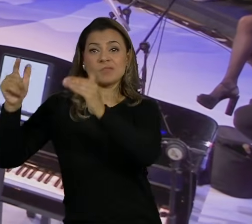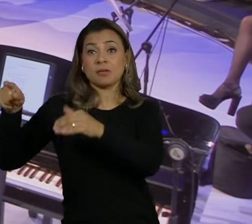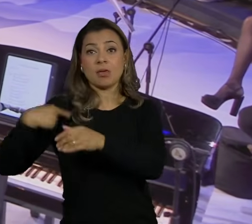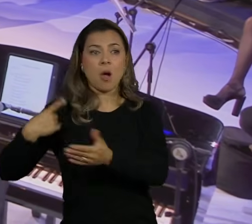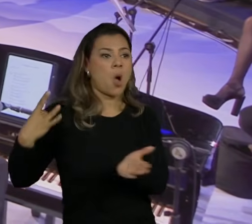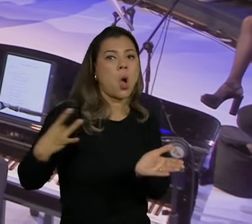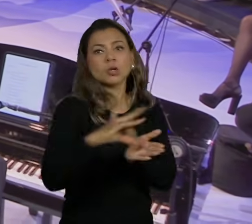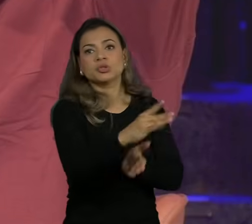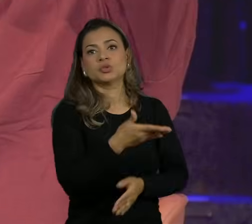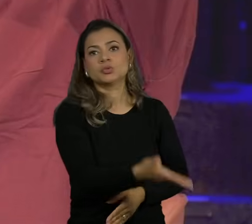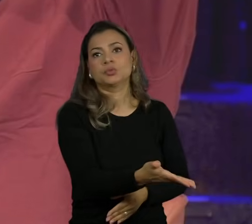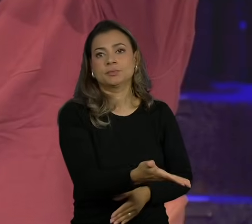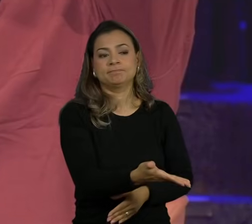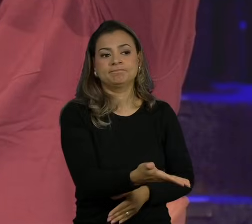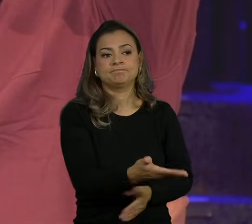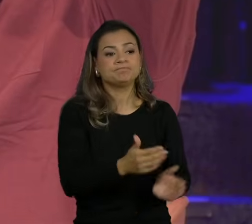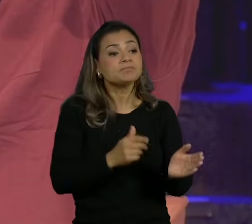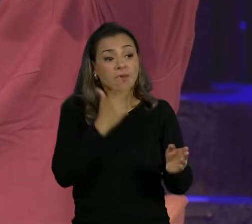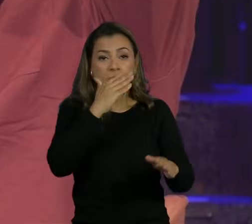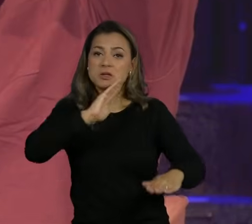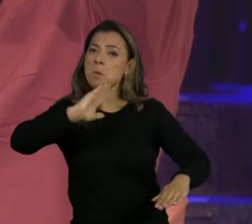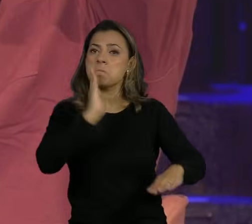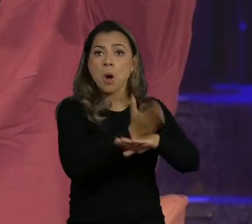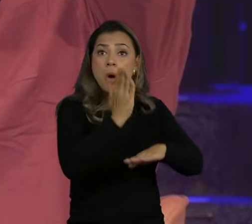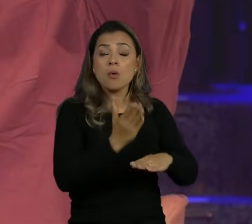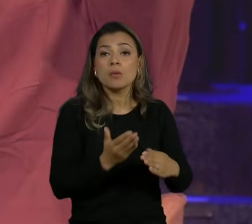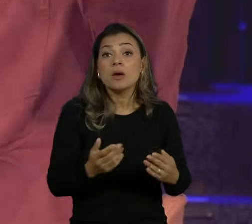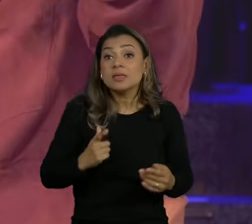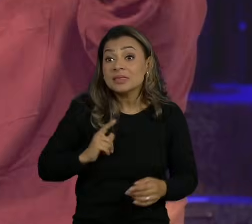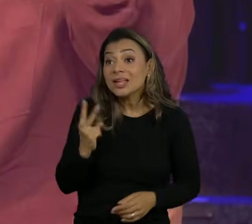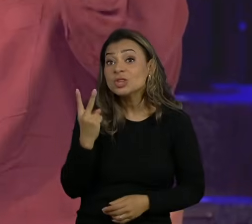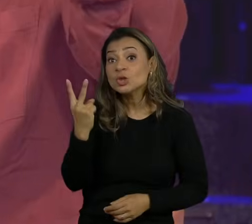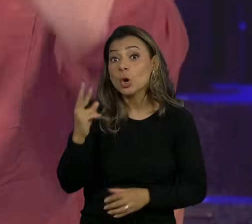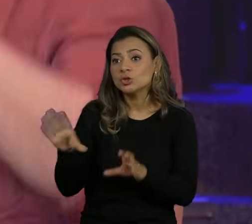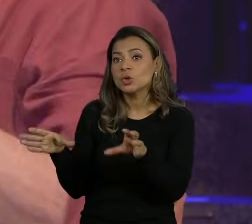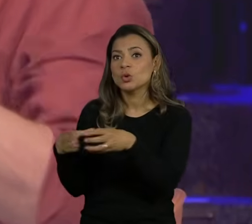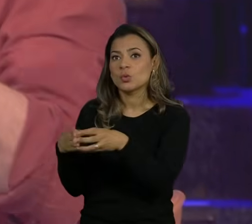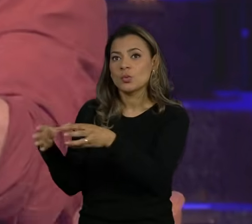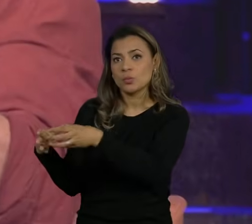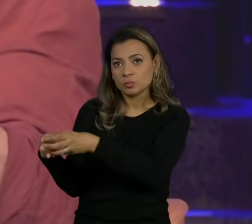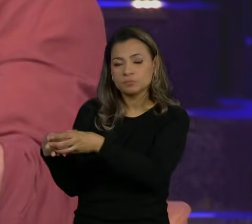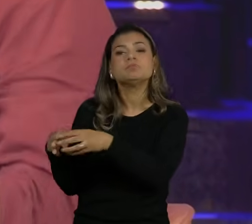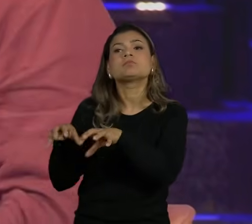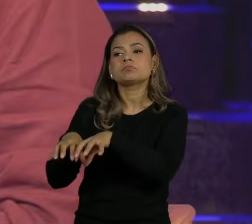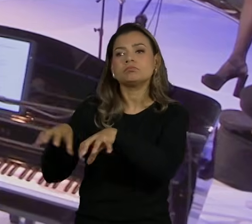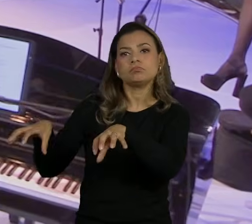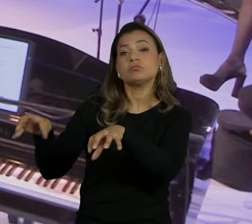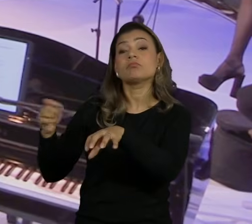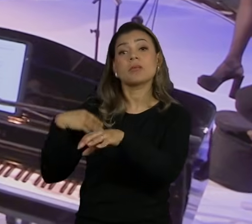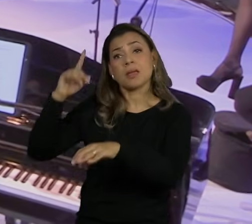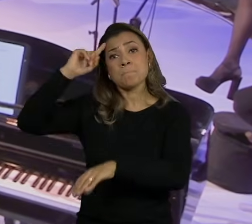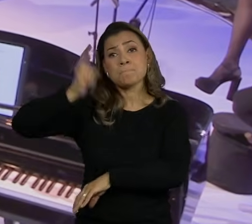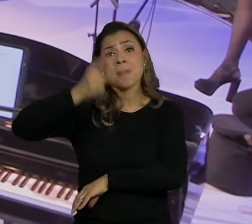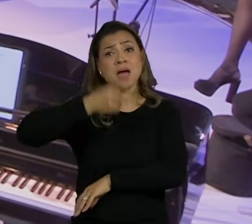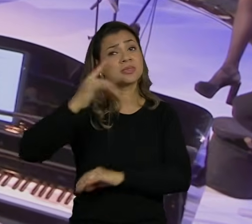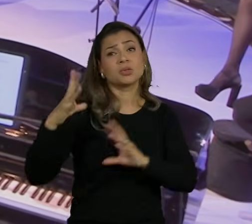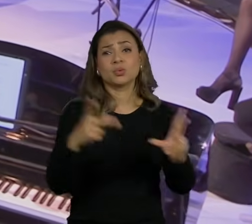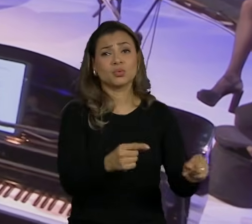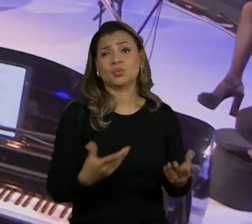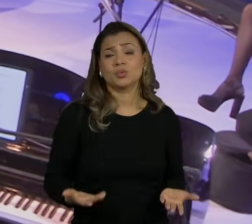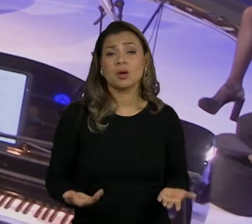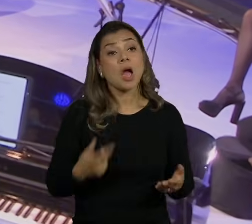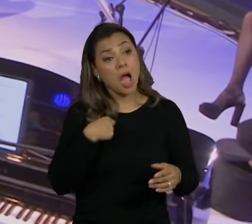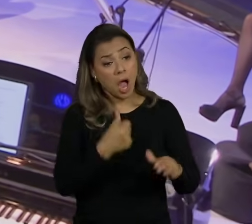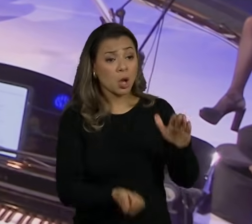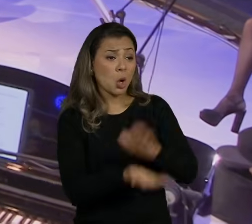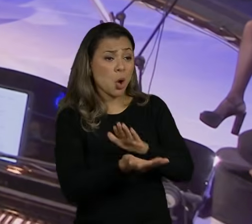quê? Os dois segmentos que mandam. É uma elite que fica invisibilizada, porque você vai dizer, não, a corrupção está